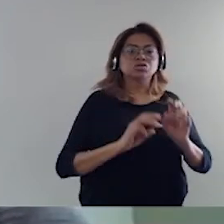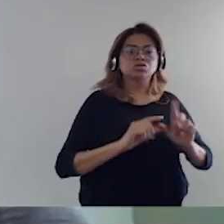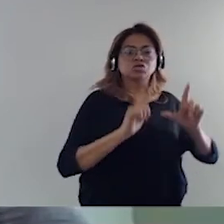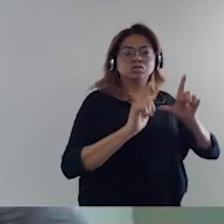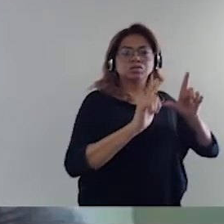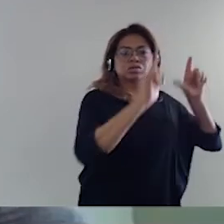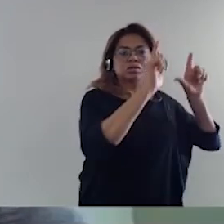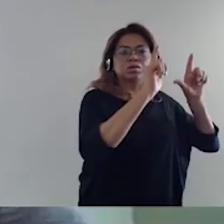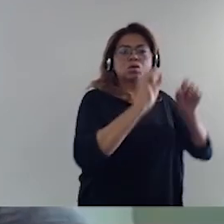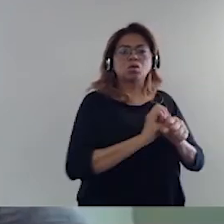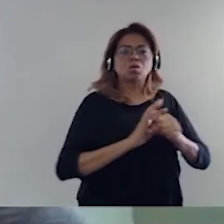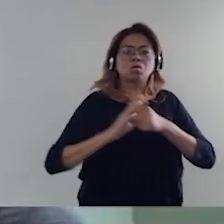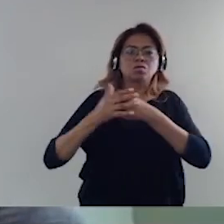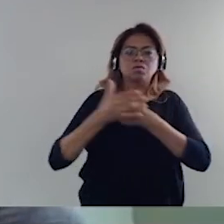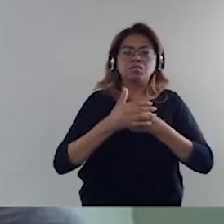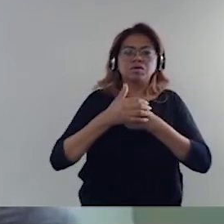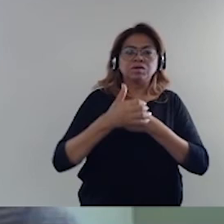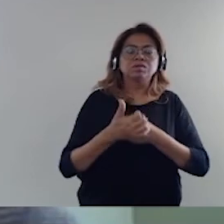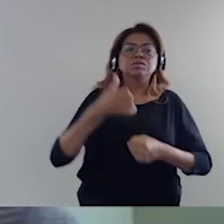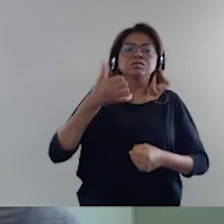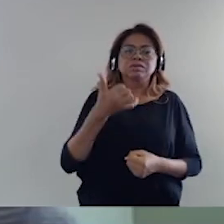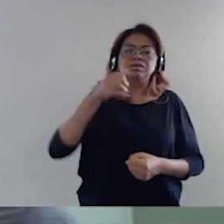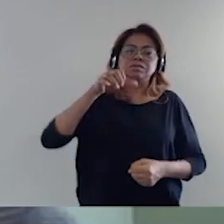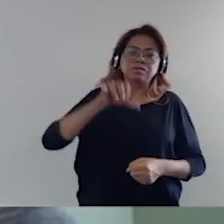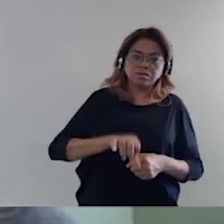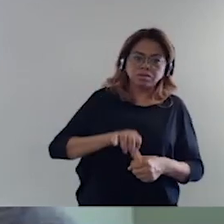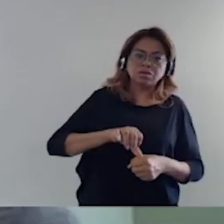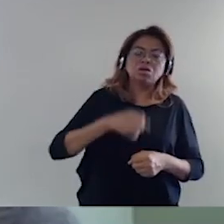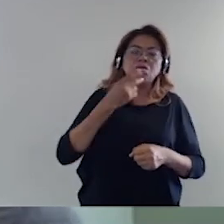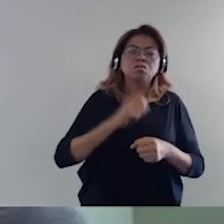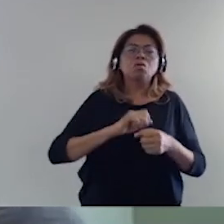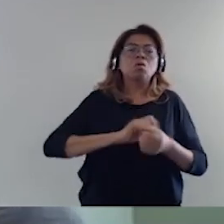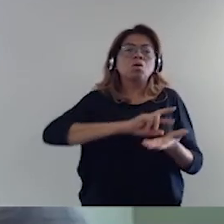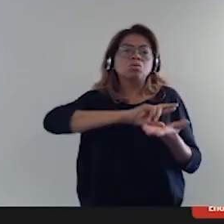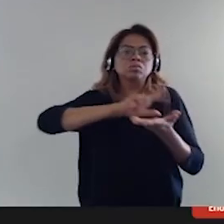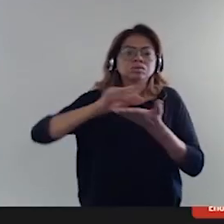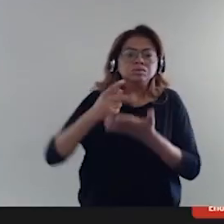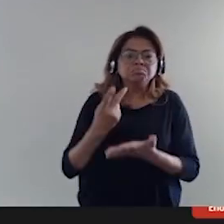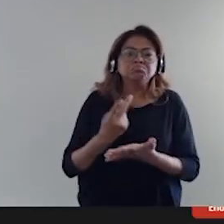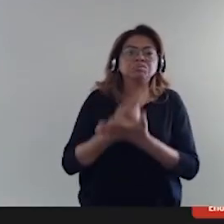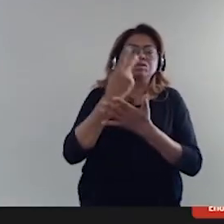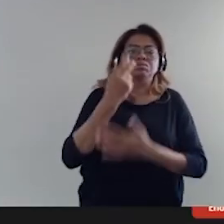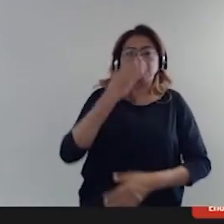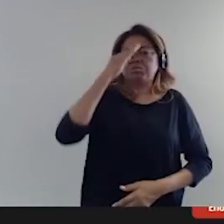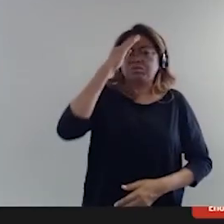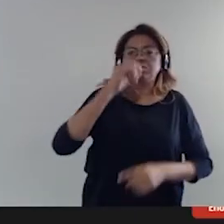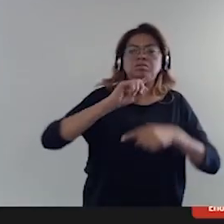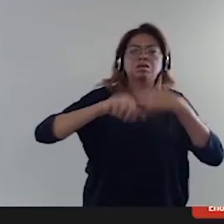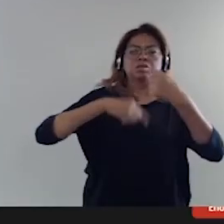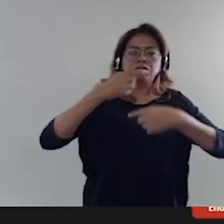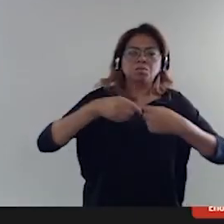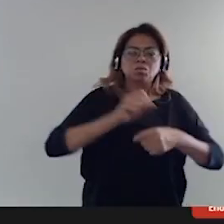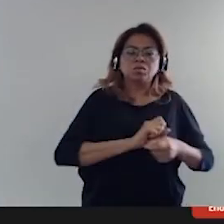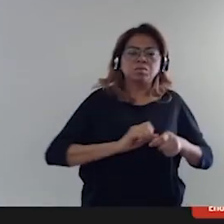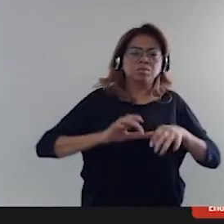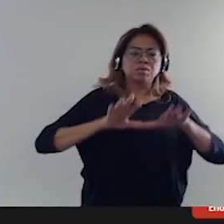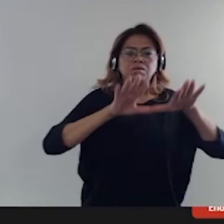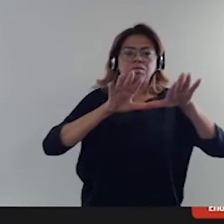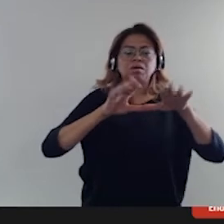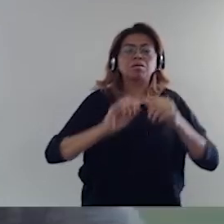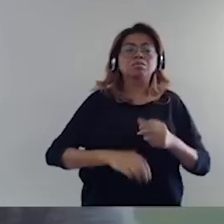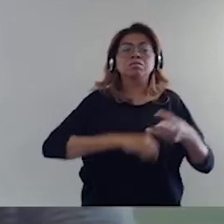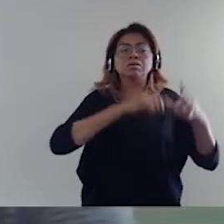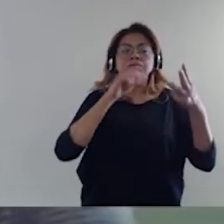Covid-19, repercussões jurídicas e sociais da pandemia. Apresentamos a terceira Conferência